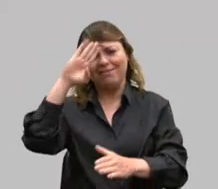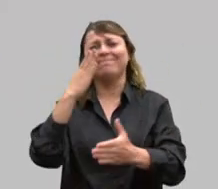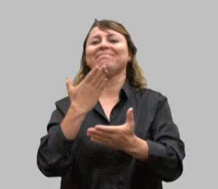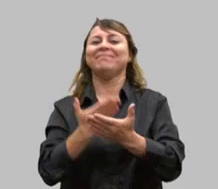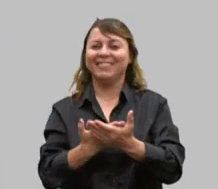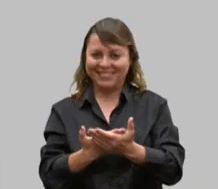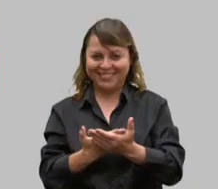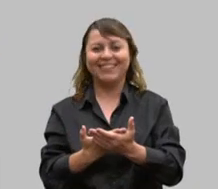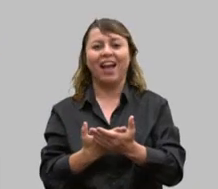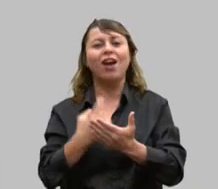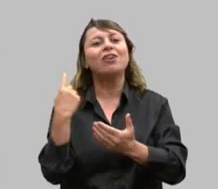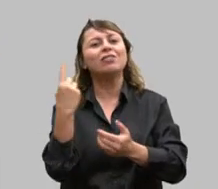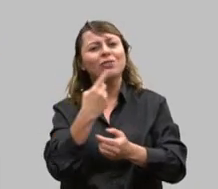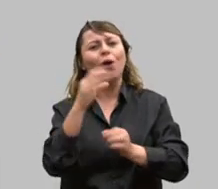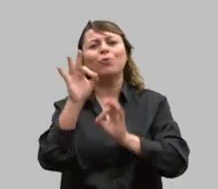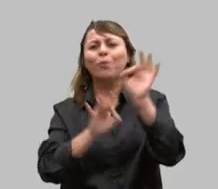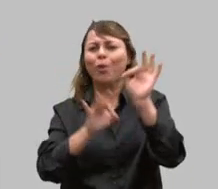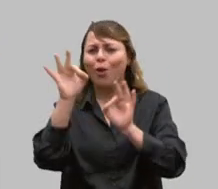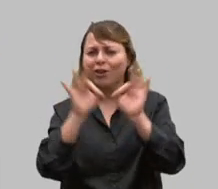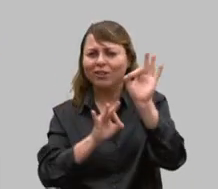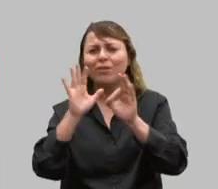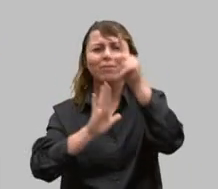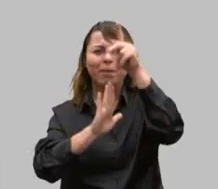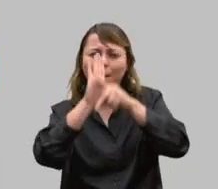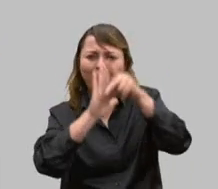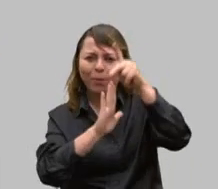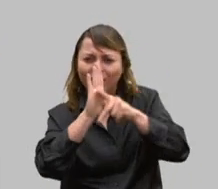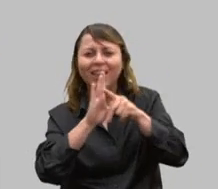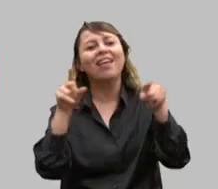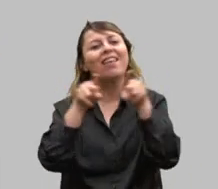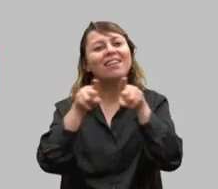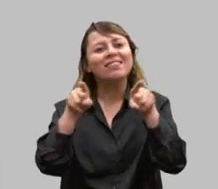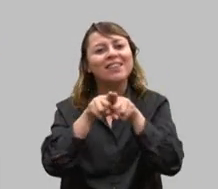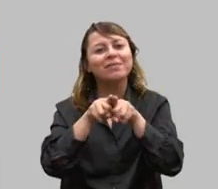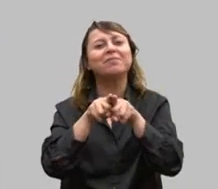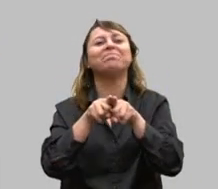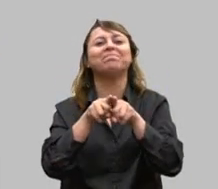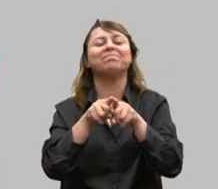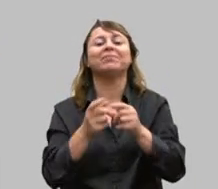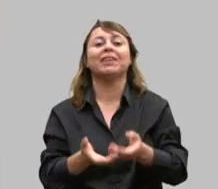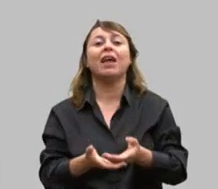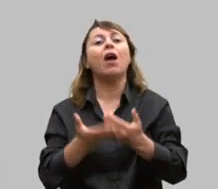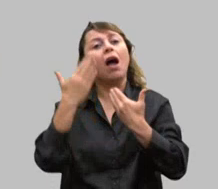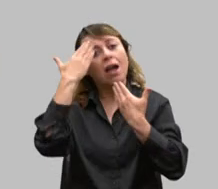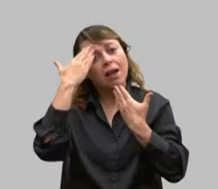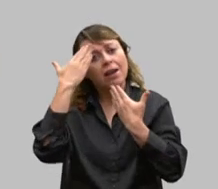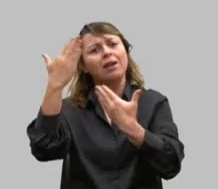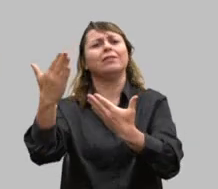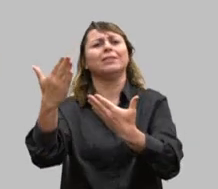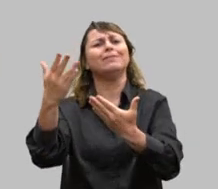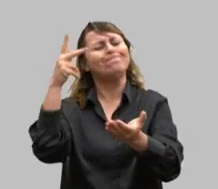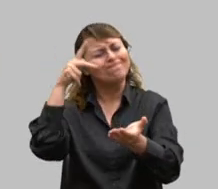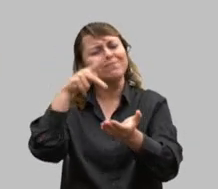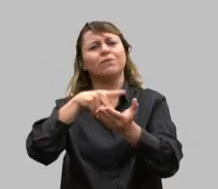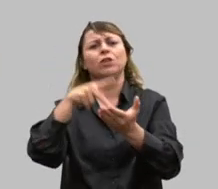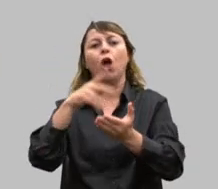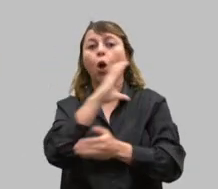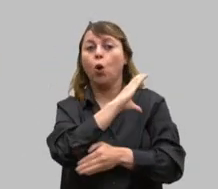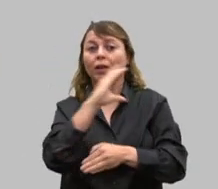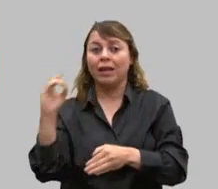nesse projeto e se colocaram a caminho eu agradeço muito a coordenação